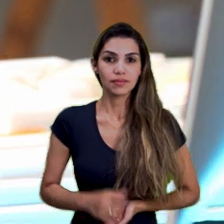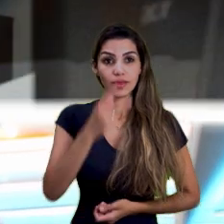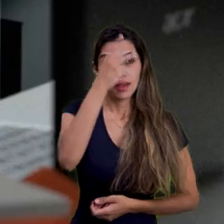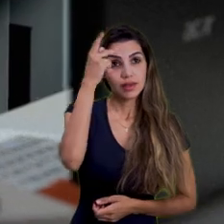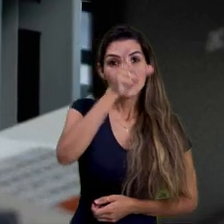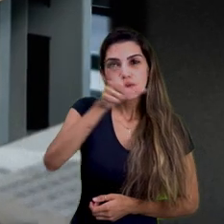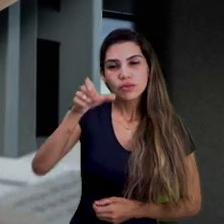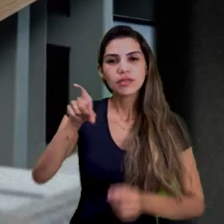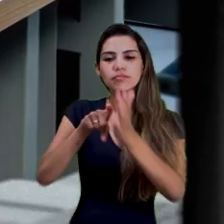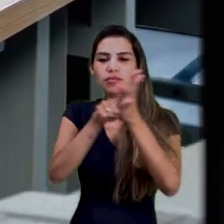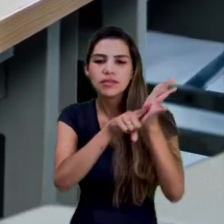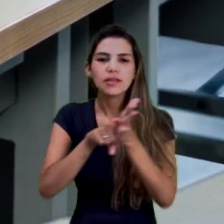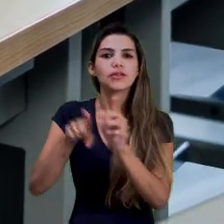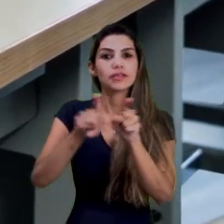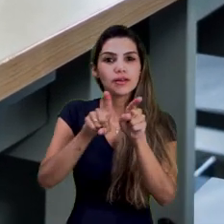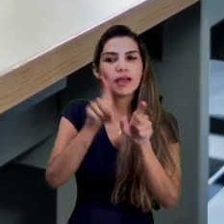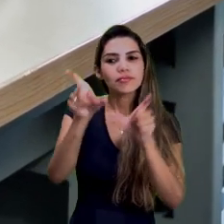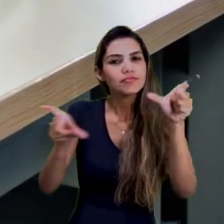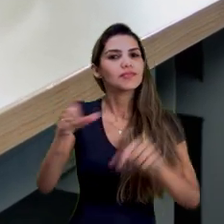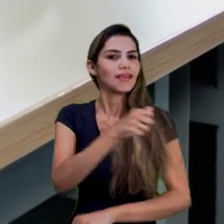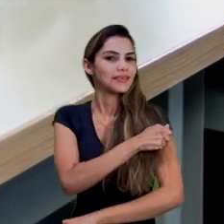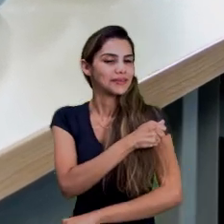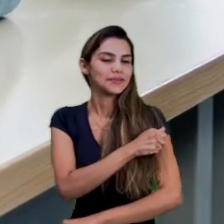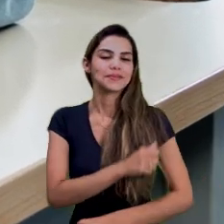Aos pesquisadores e estudantes.